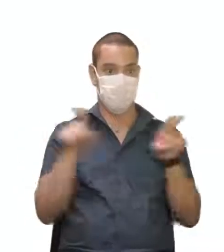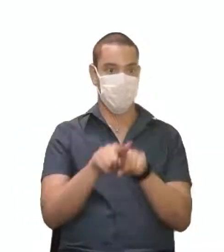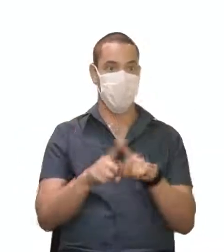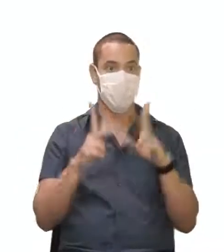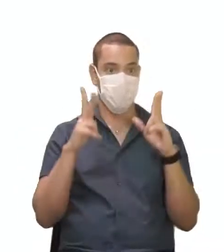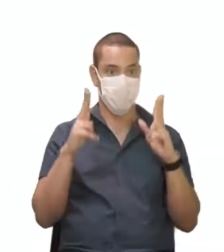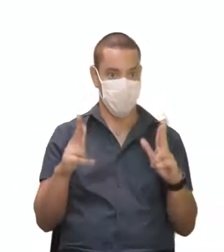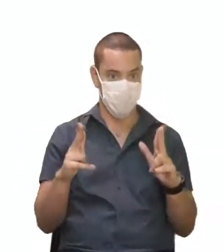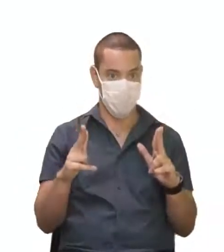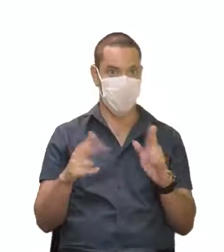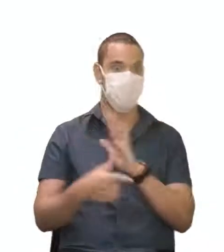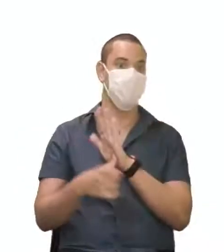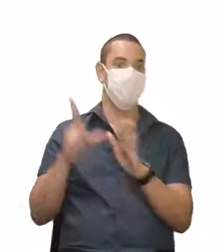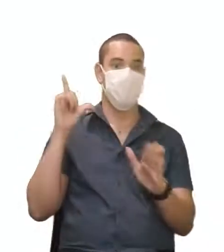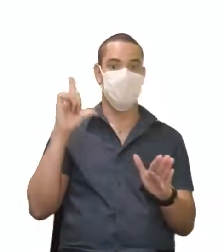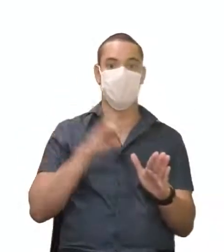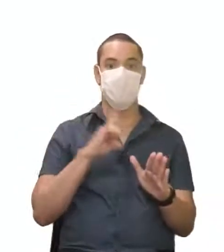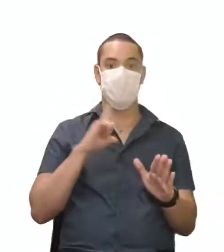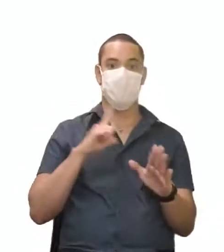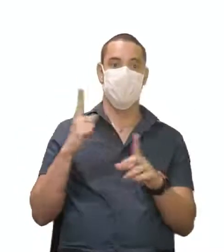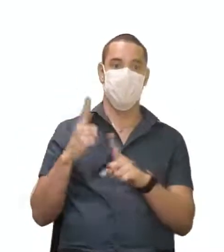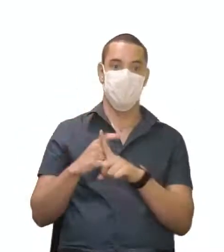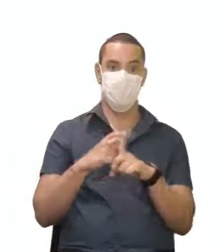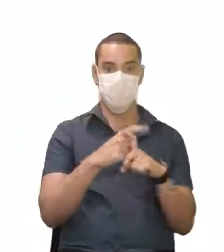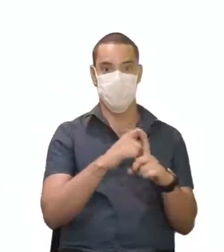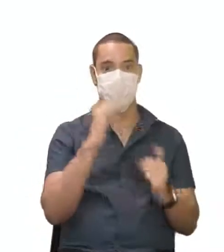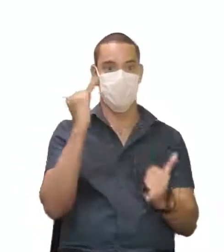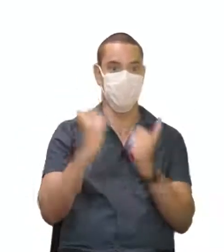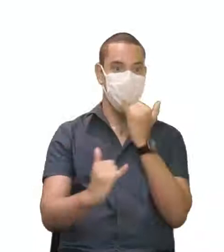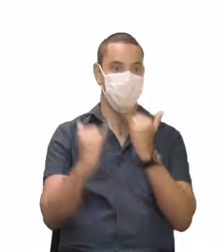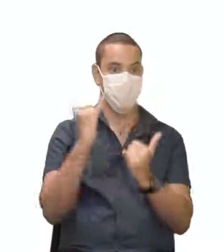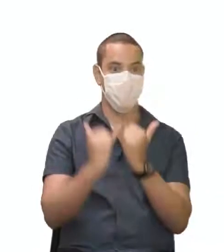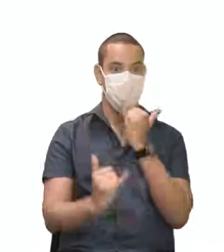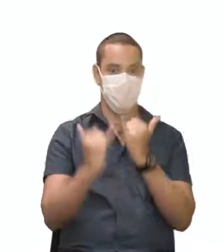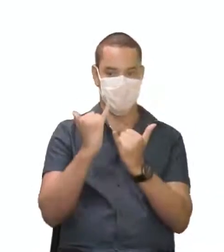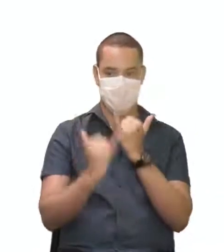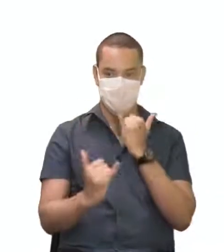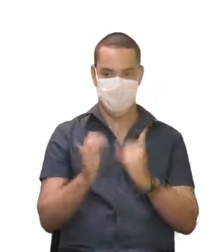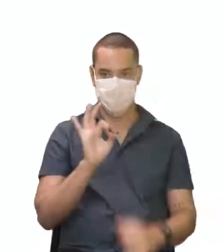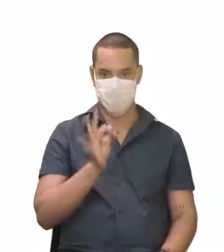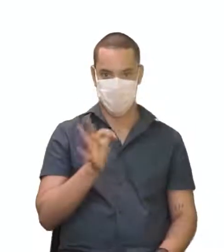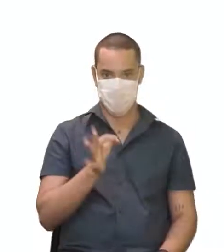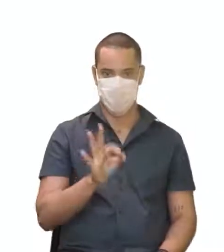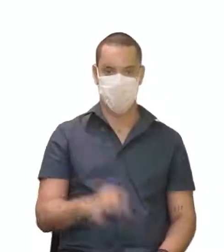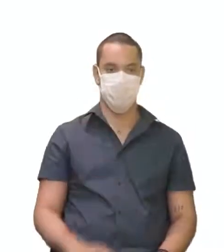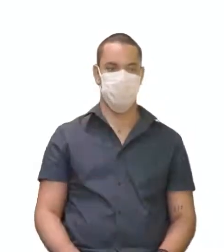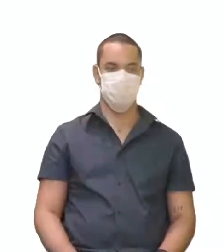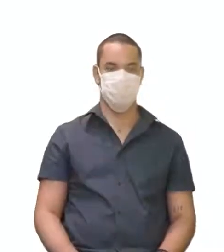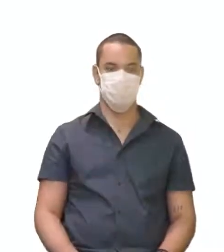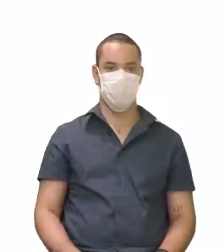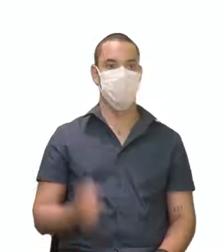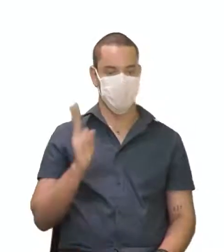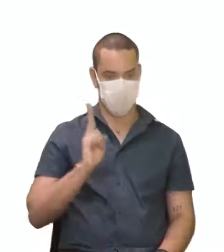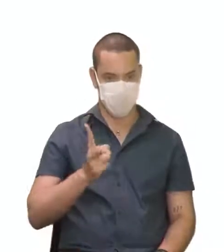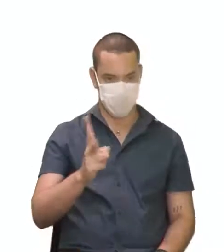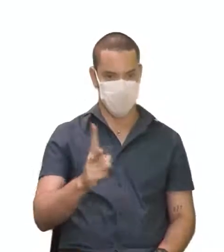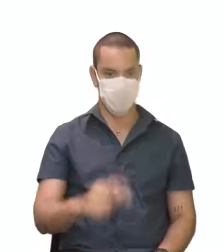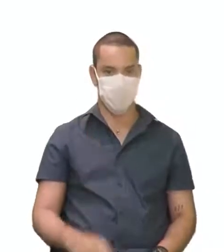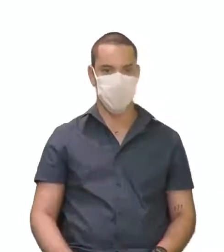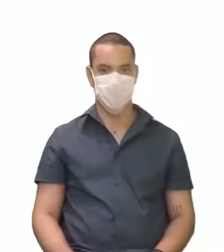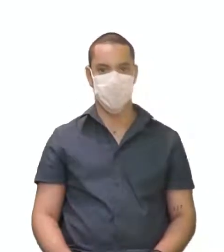anáfase da mitose eu tenho a separação das cromátides irmãs. Certinho? Vamos continuando